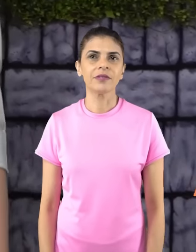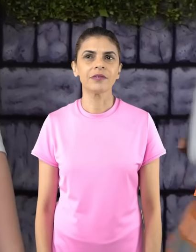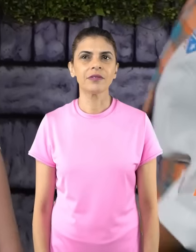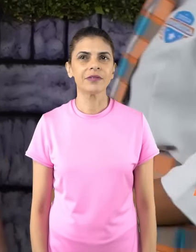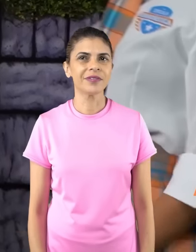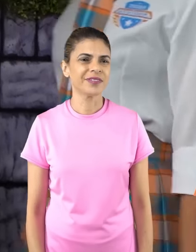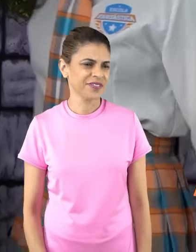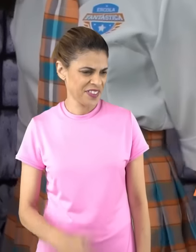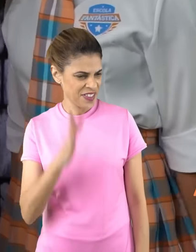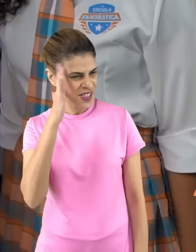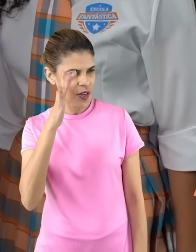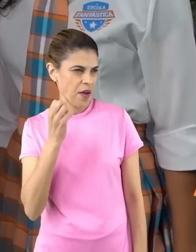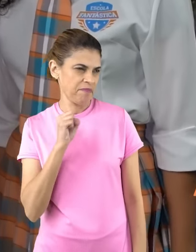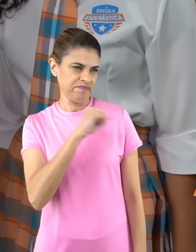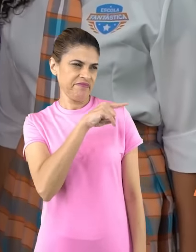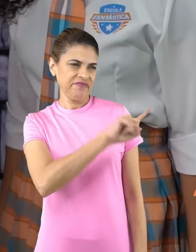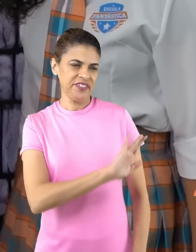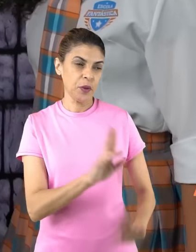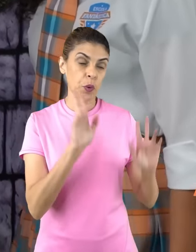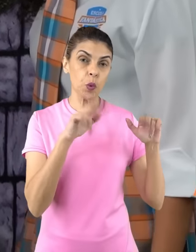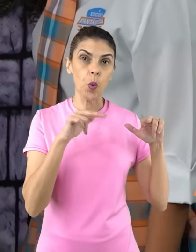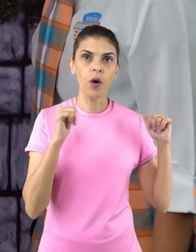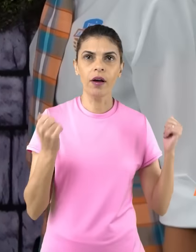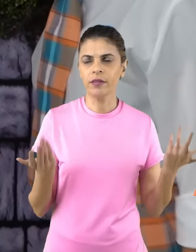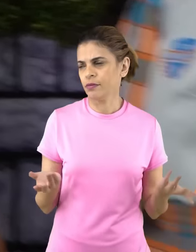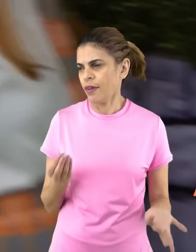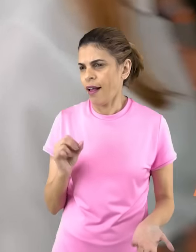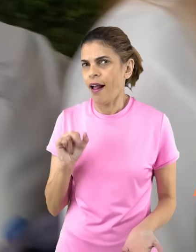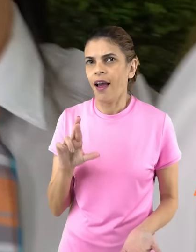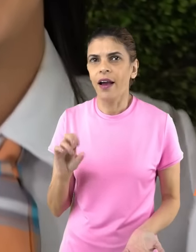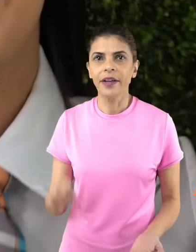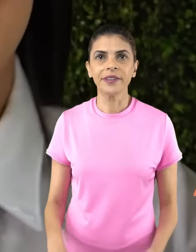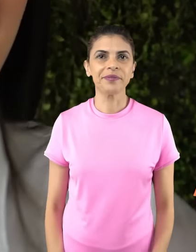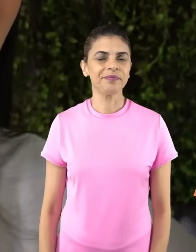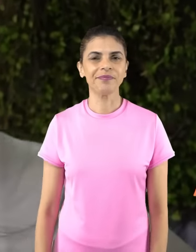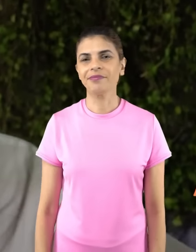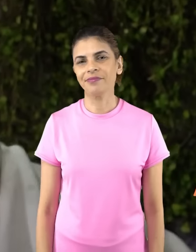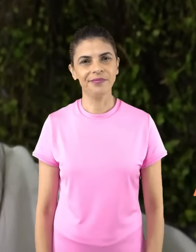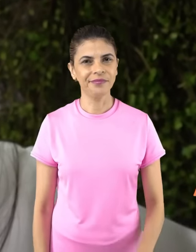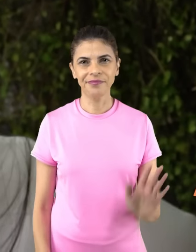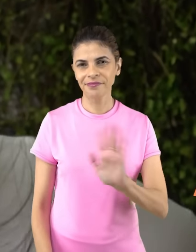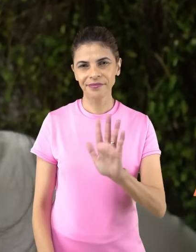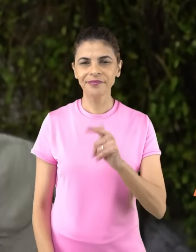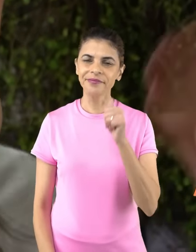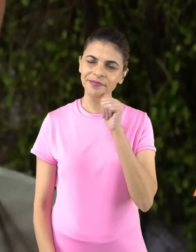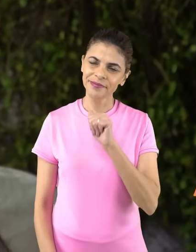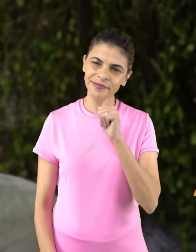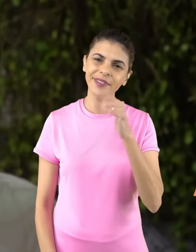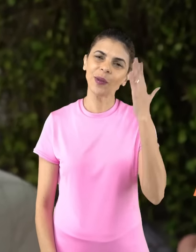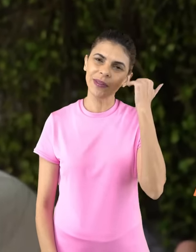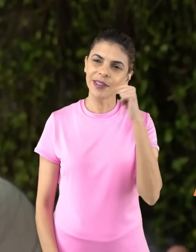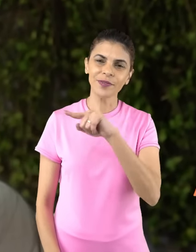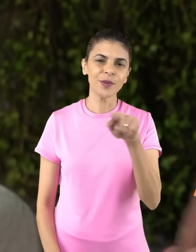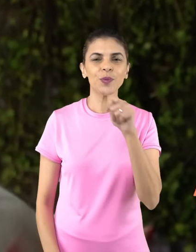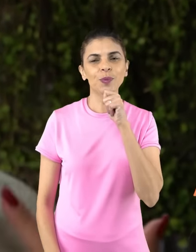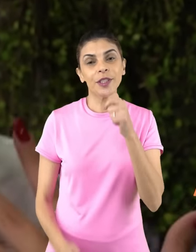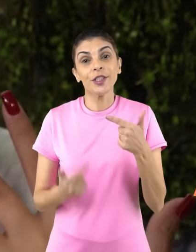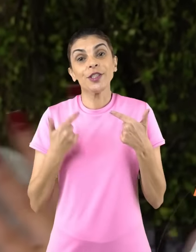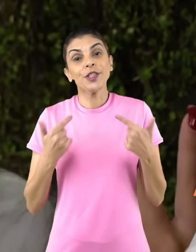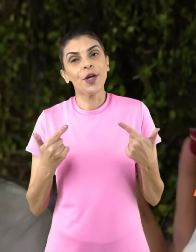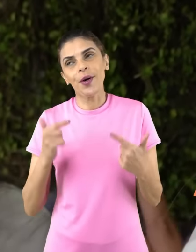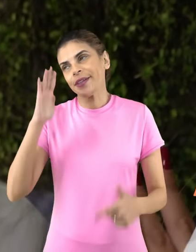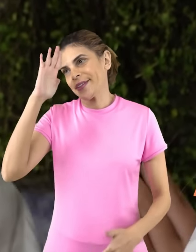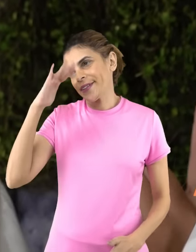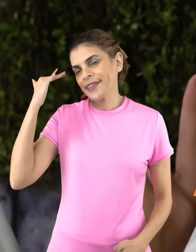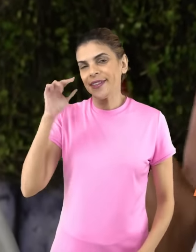Vai sonhando O Renan nunca beijaria você, garota Claro que beijaria Ei, meninas Eu sei que vocês não têm a sorte De ter um